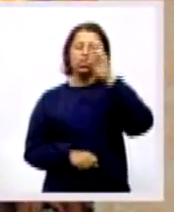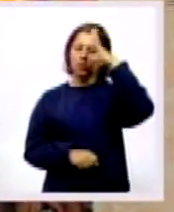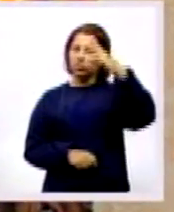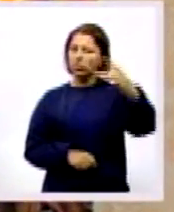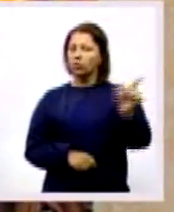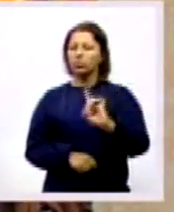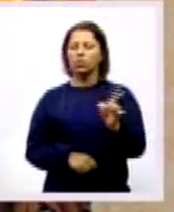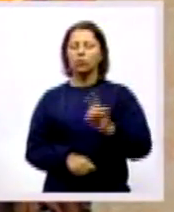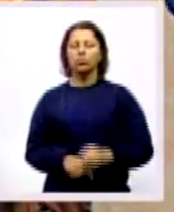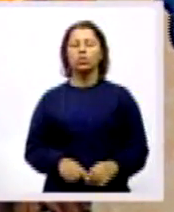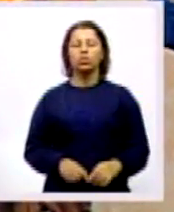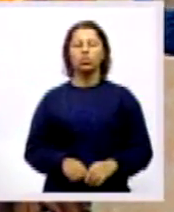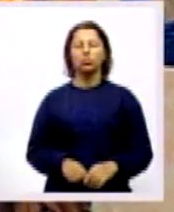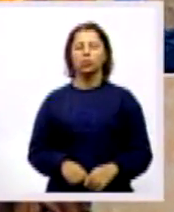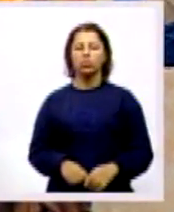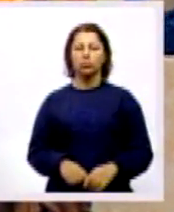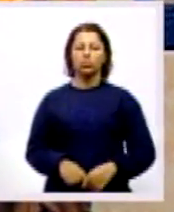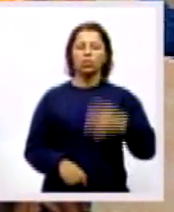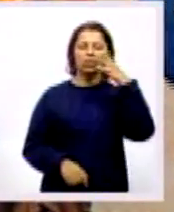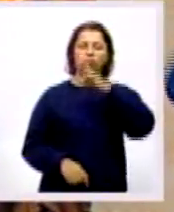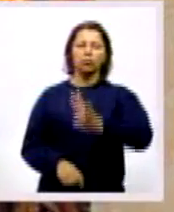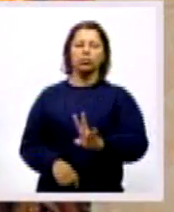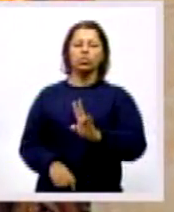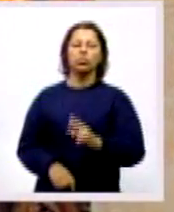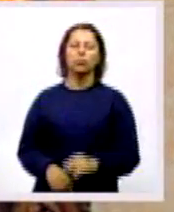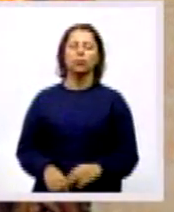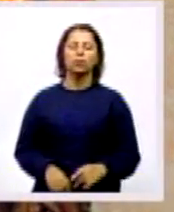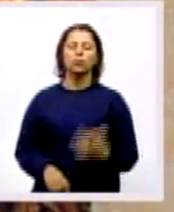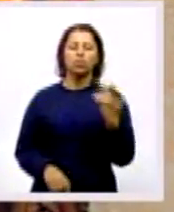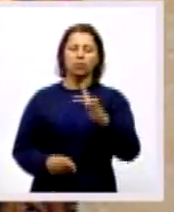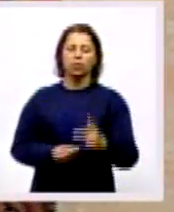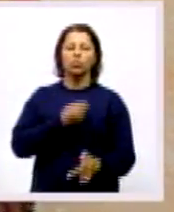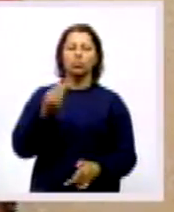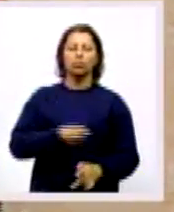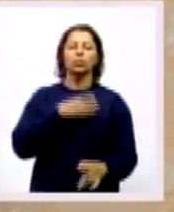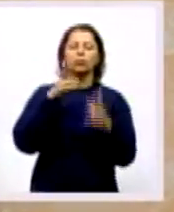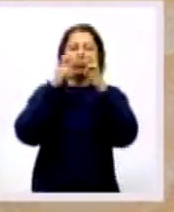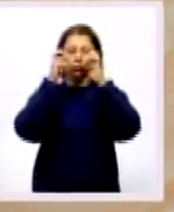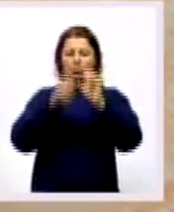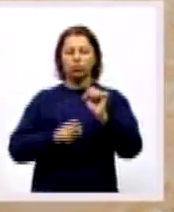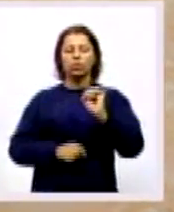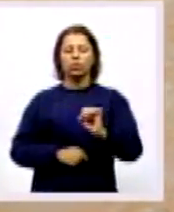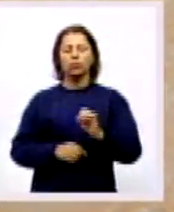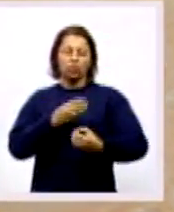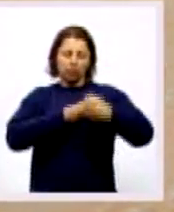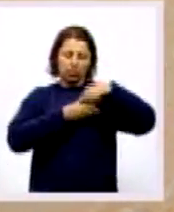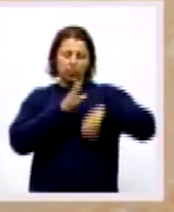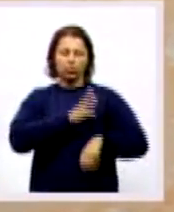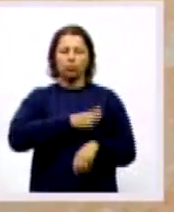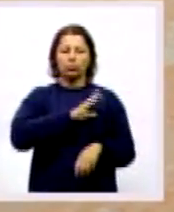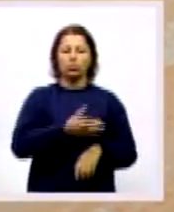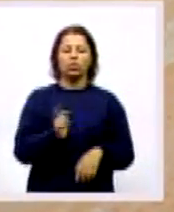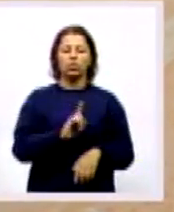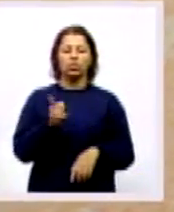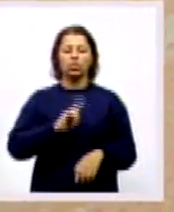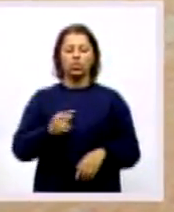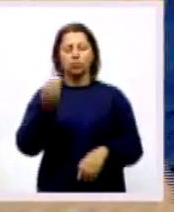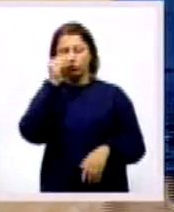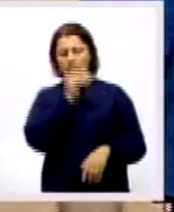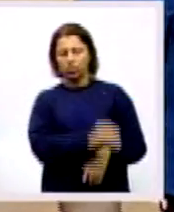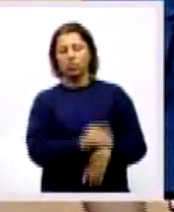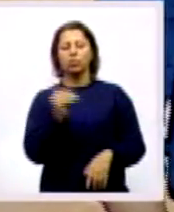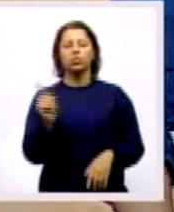ilusão. Olha para mim, olha para você e descobre que em nós há uma necessidade, que ele não vai ficar